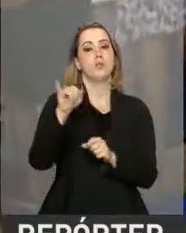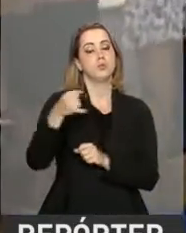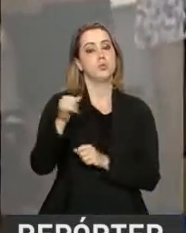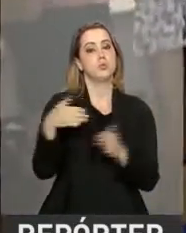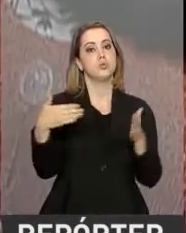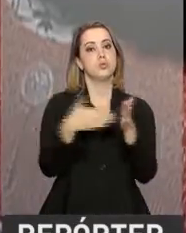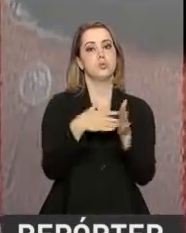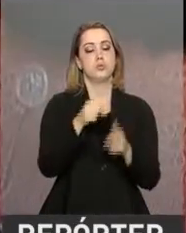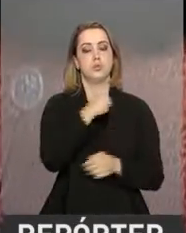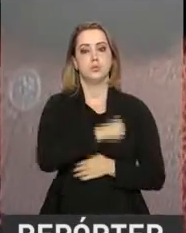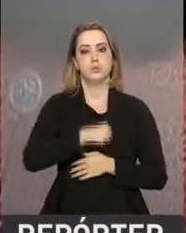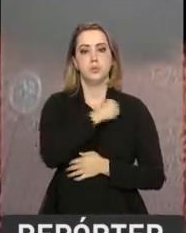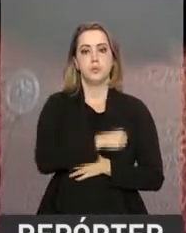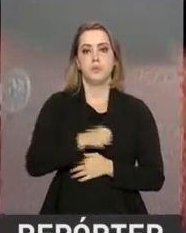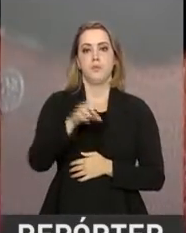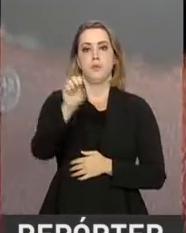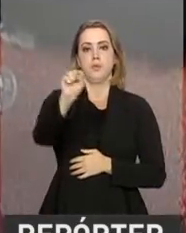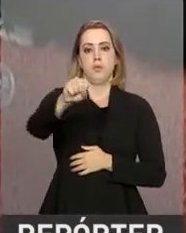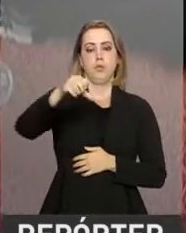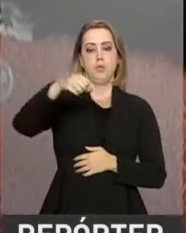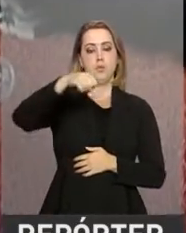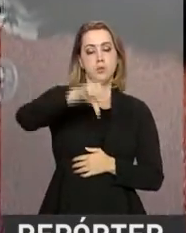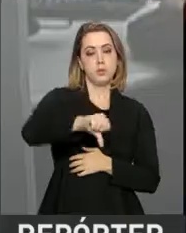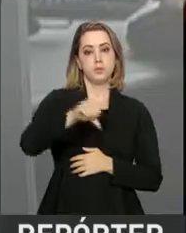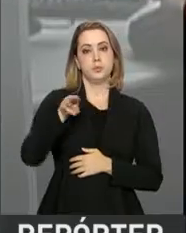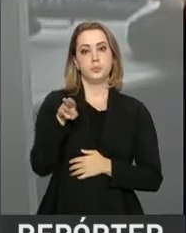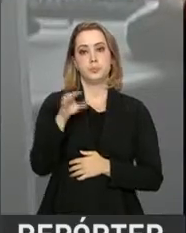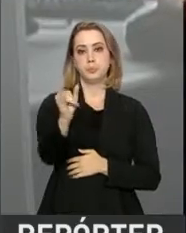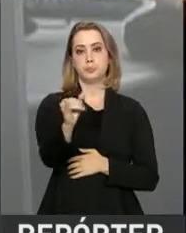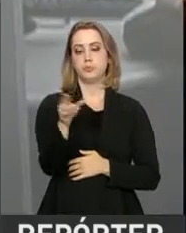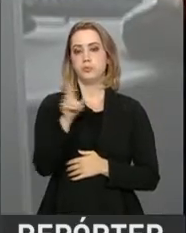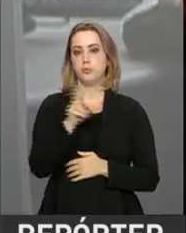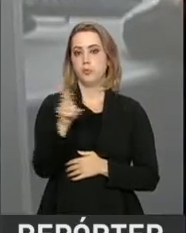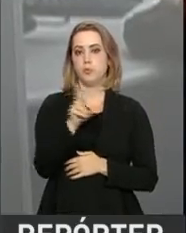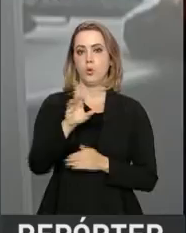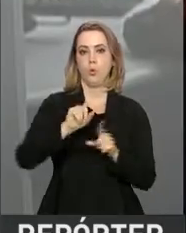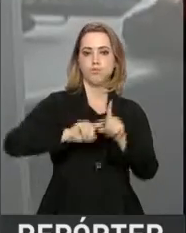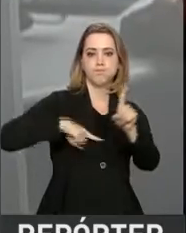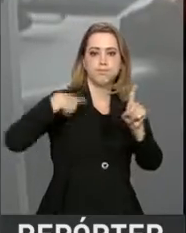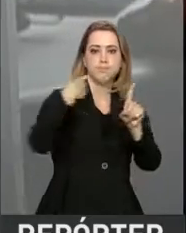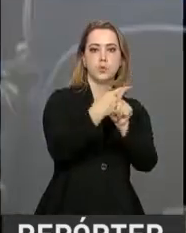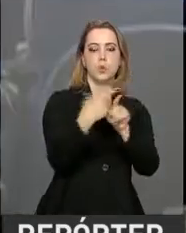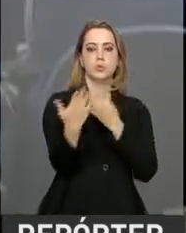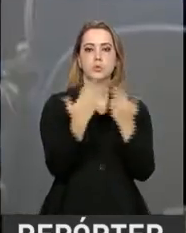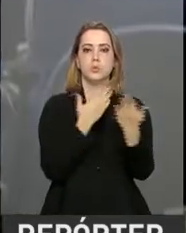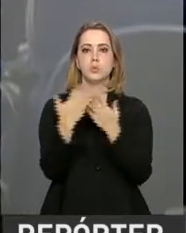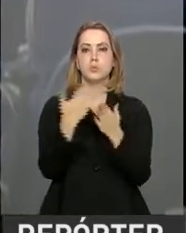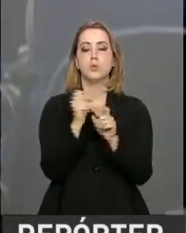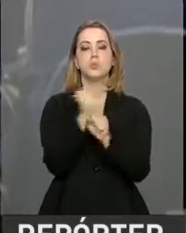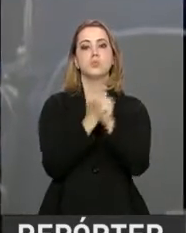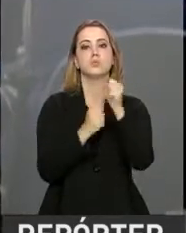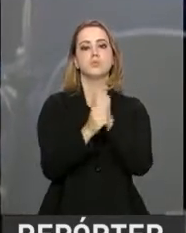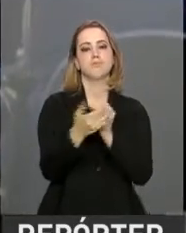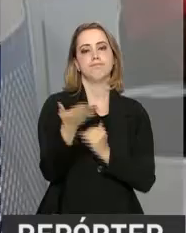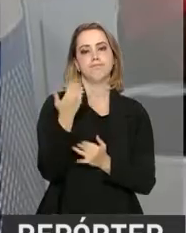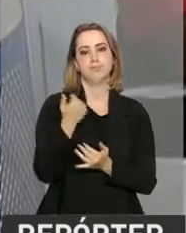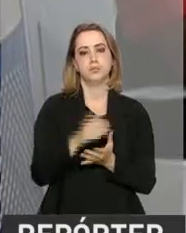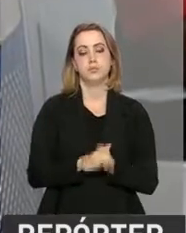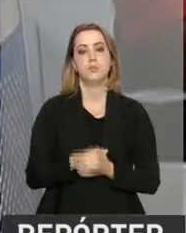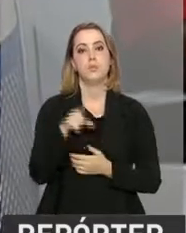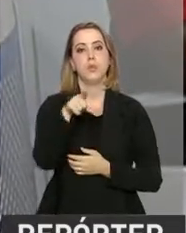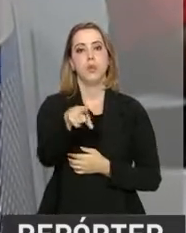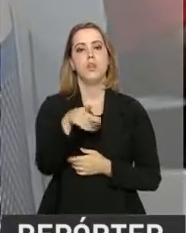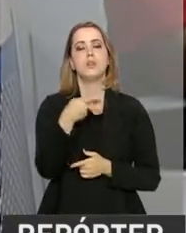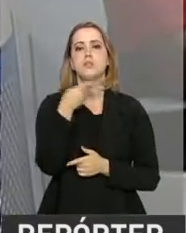gerou um déficit de 89 bilhões de reais, quase o dobro do que foi registrado no mesmo período do ano passado.